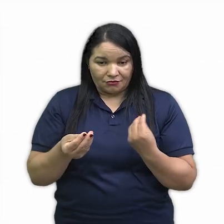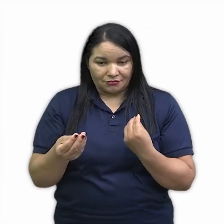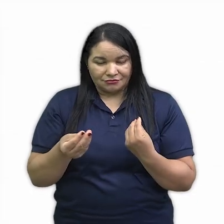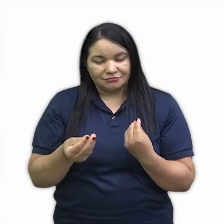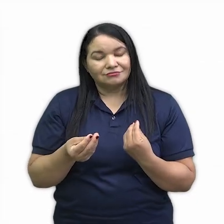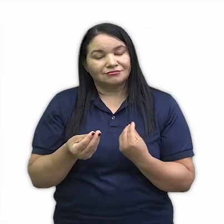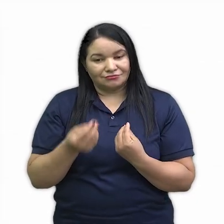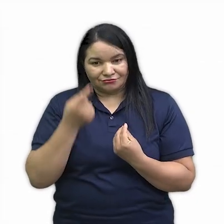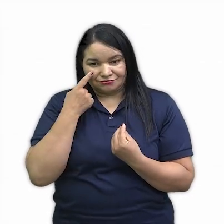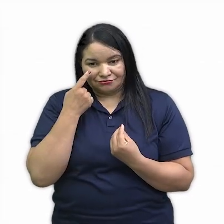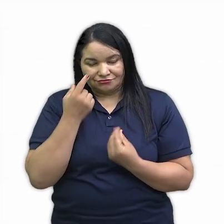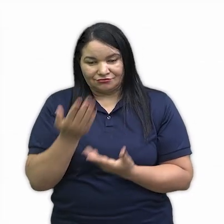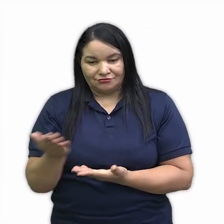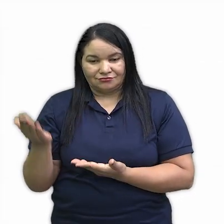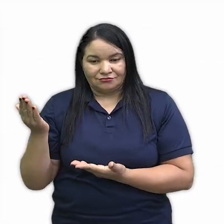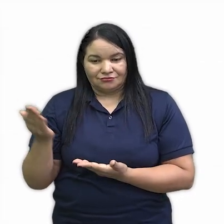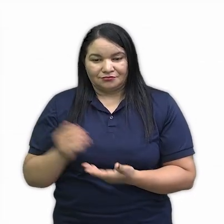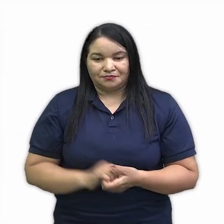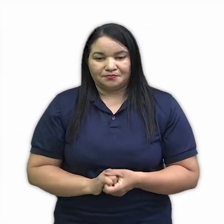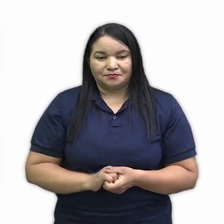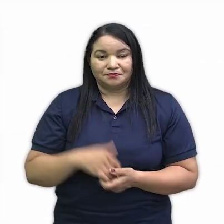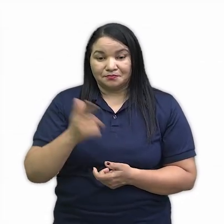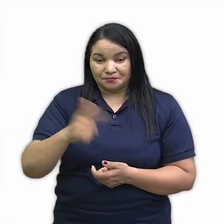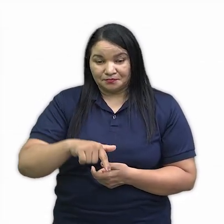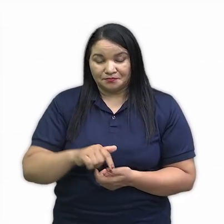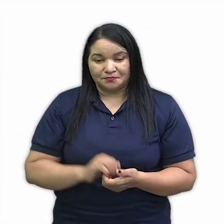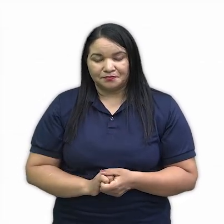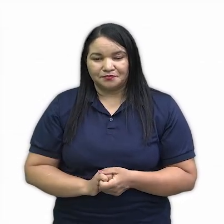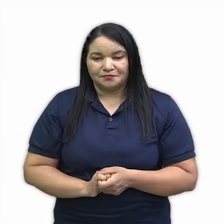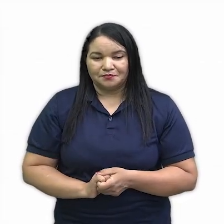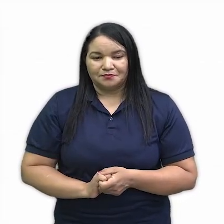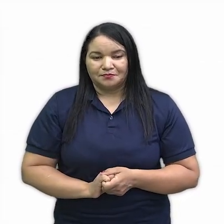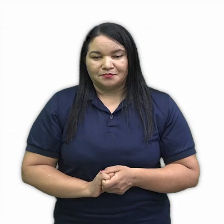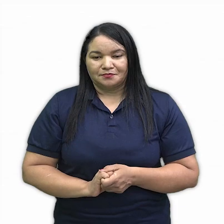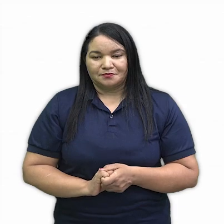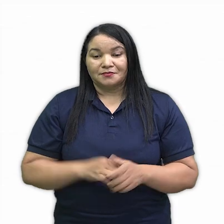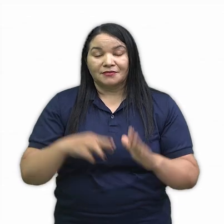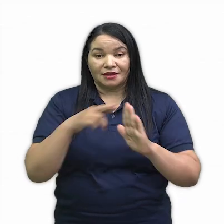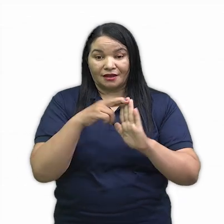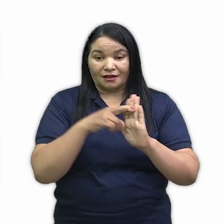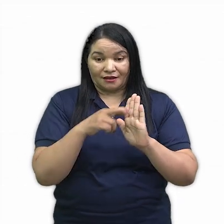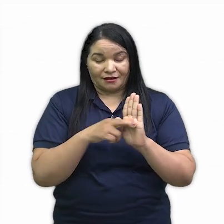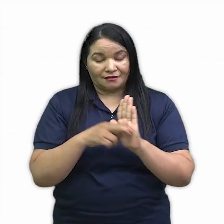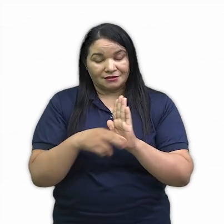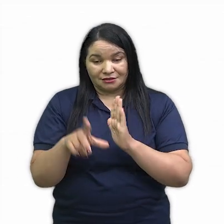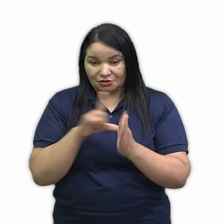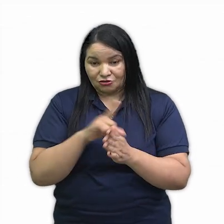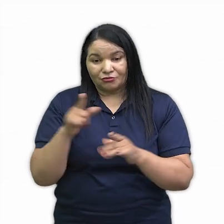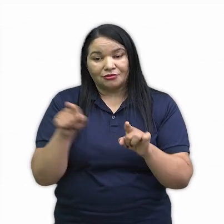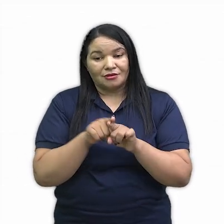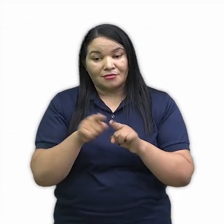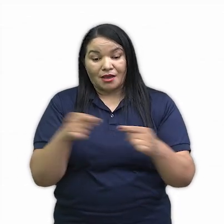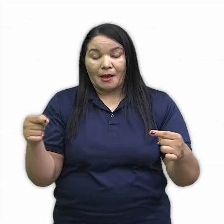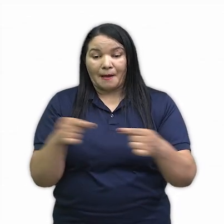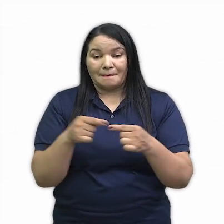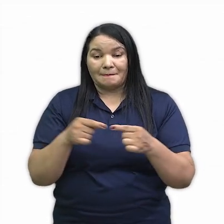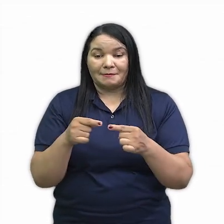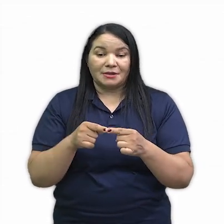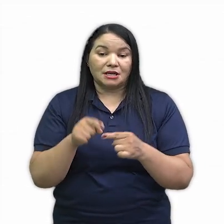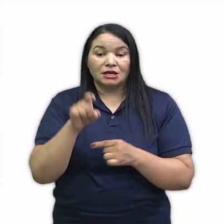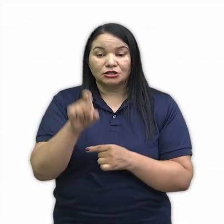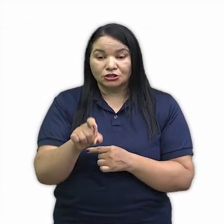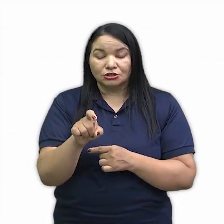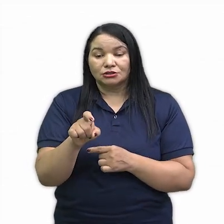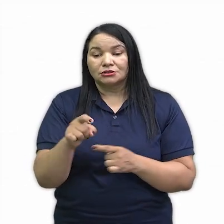Olha, partindo do mesmo raciocínio aí que nós fizemos no exemplo anterior, o x, que é esse termo